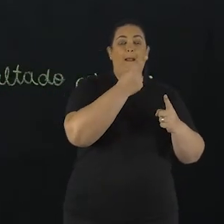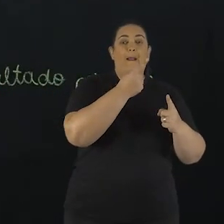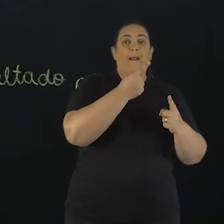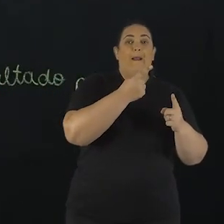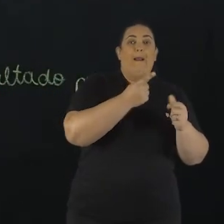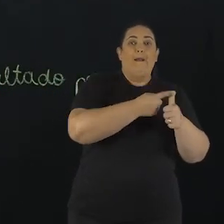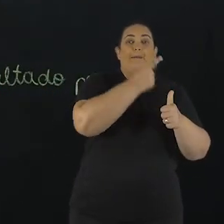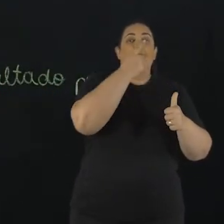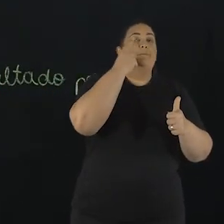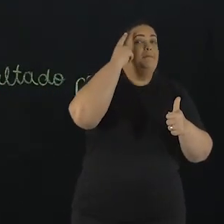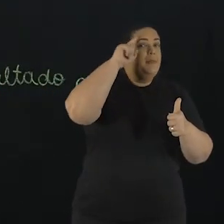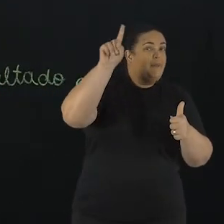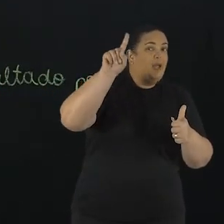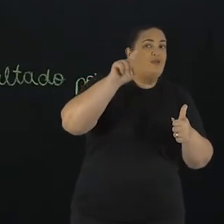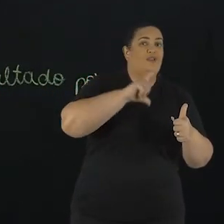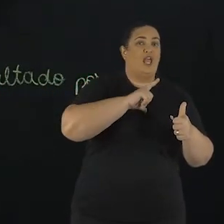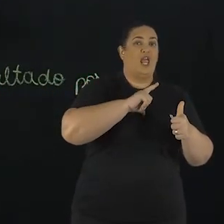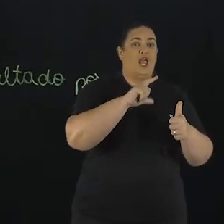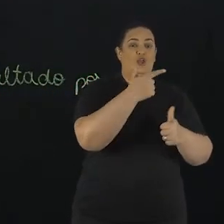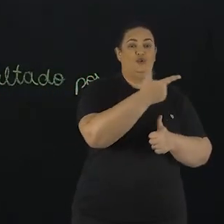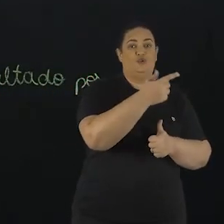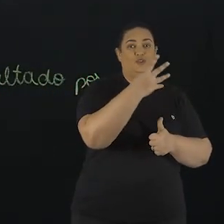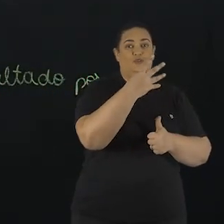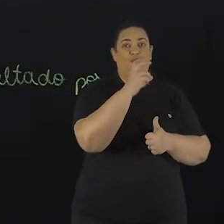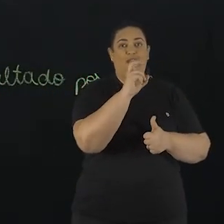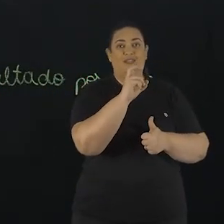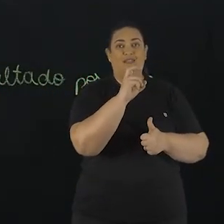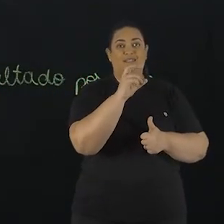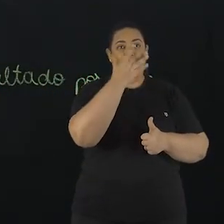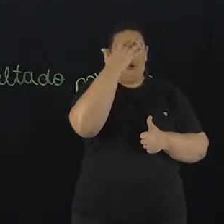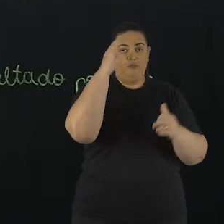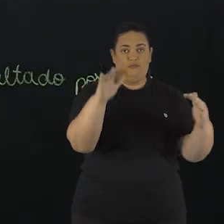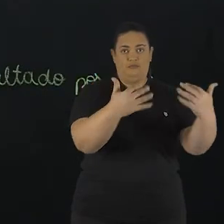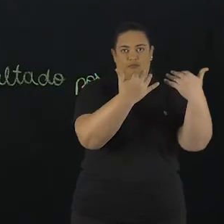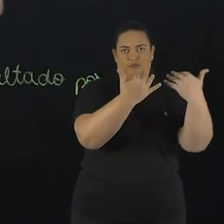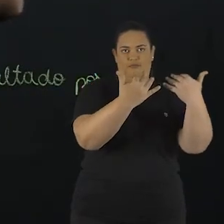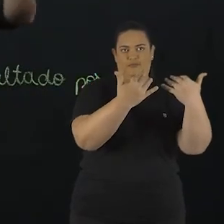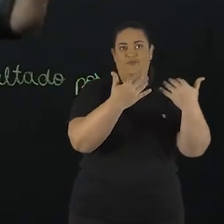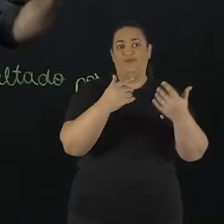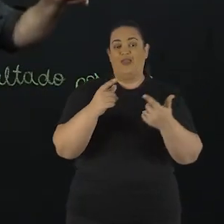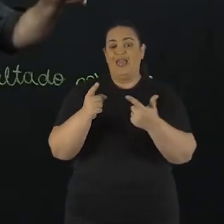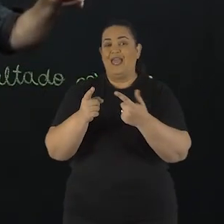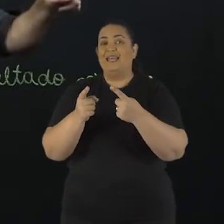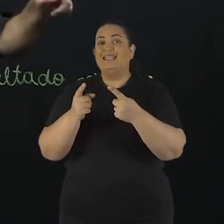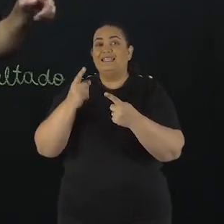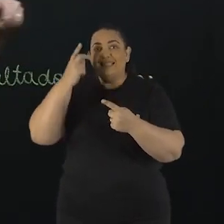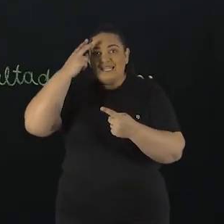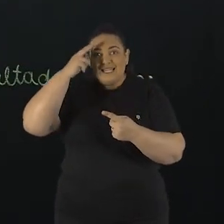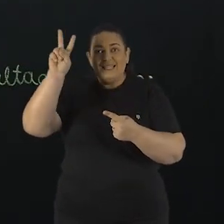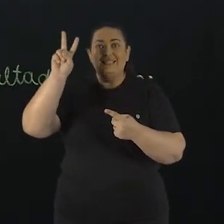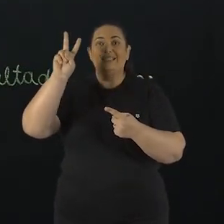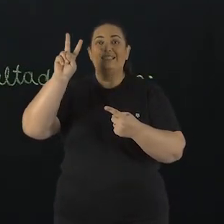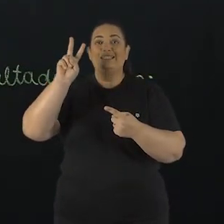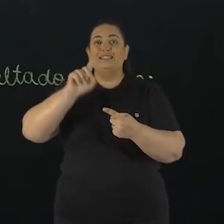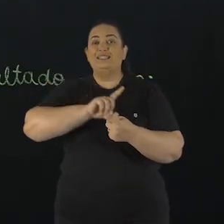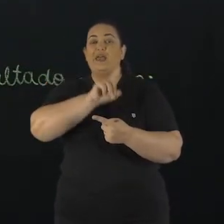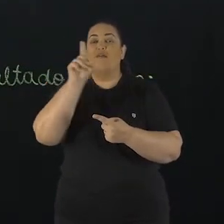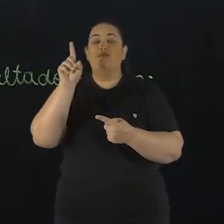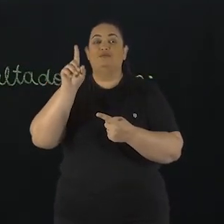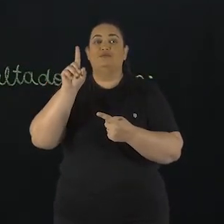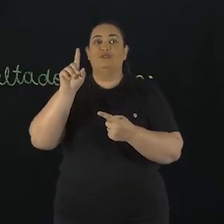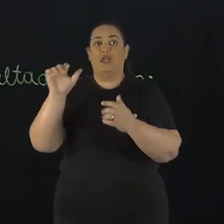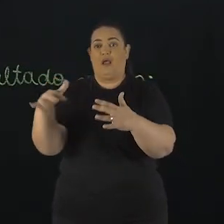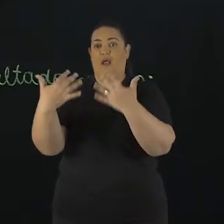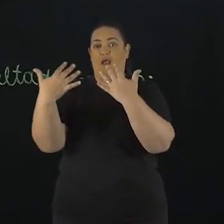estavam assistindo 245 pessoas. Depois, na segunda peça, na próxima encenação,